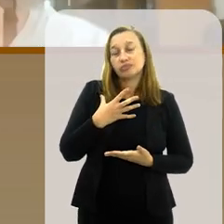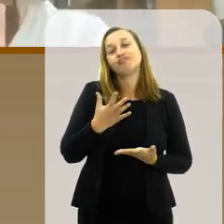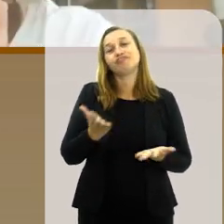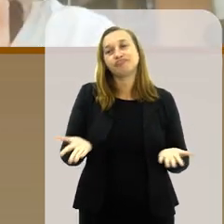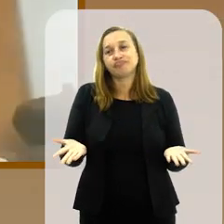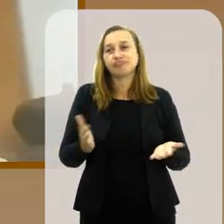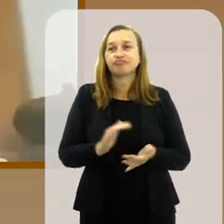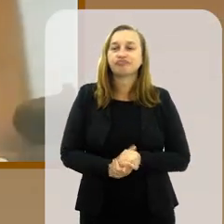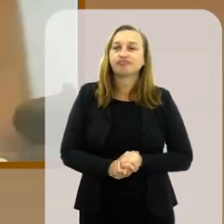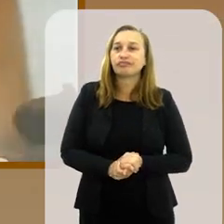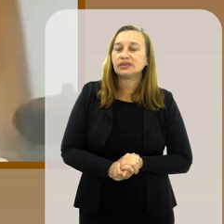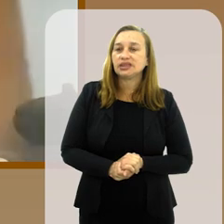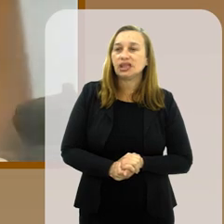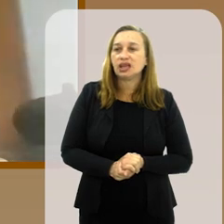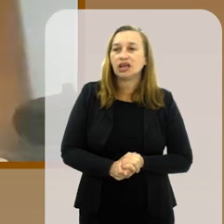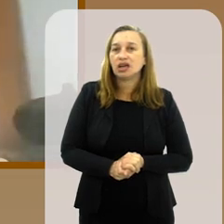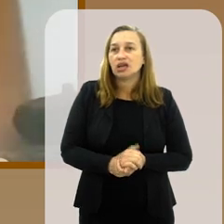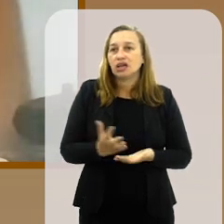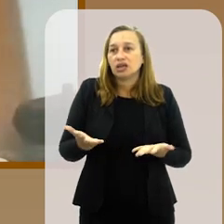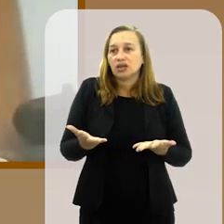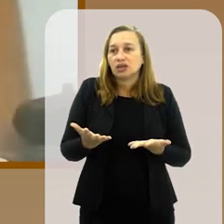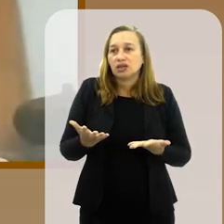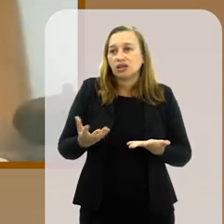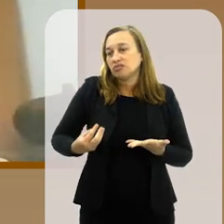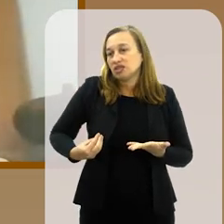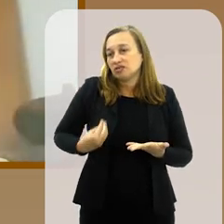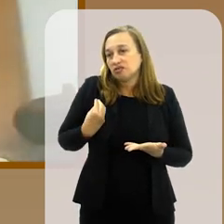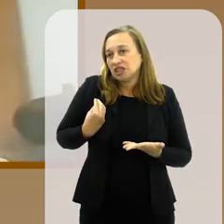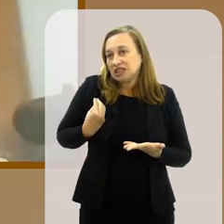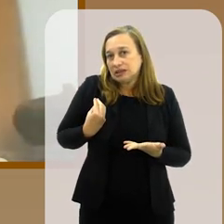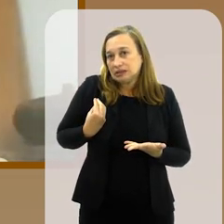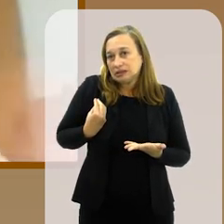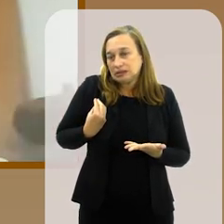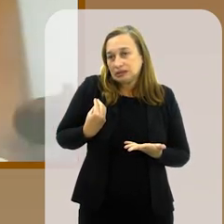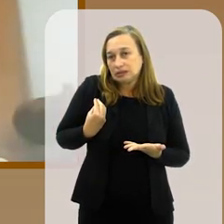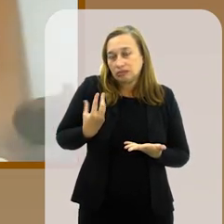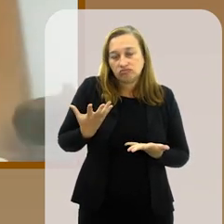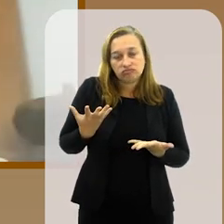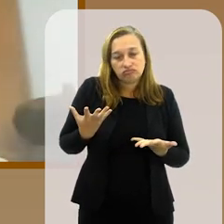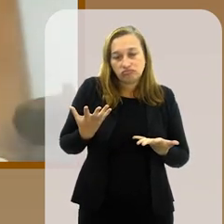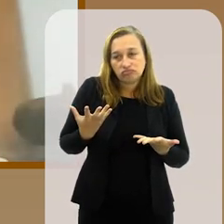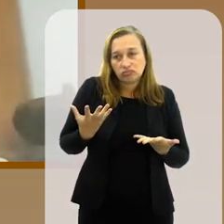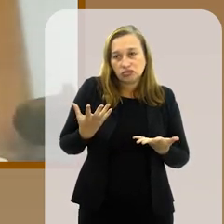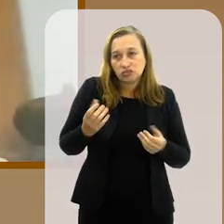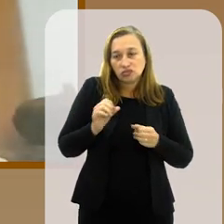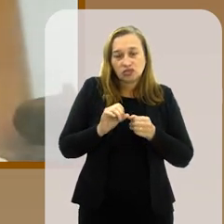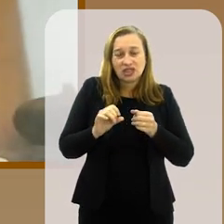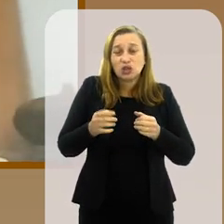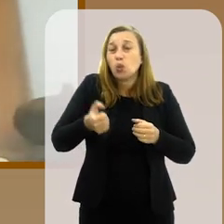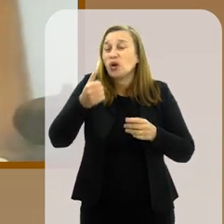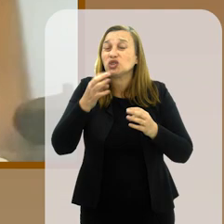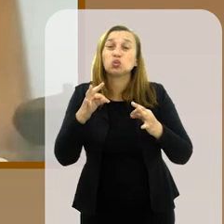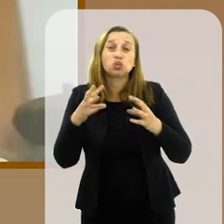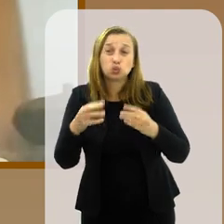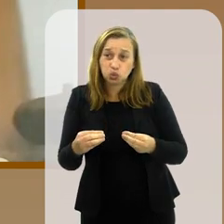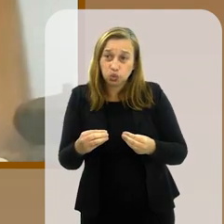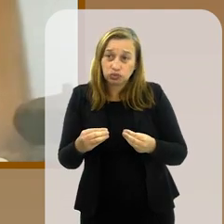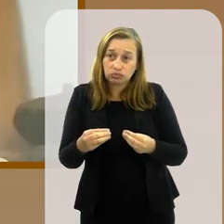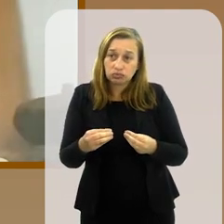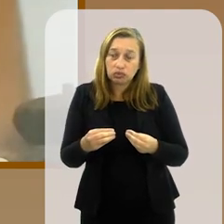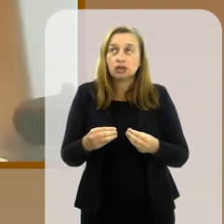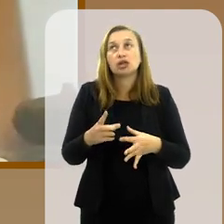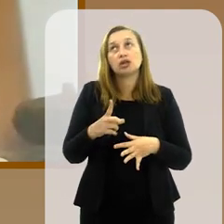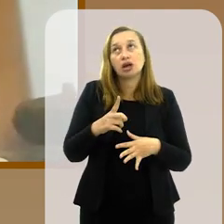Bom, eu já estou totalmente assim no meu cotidiano, fazendo praticamente